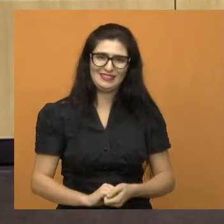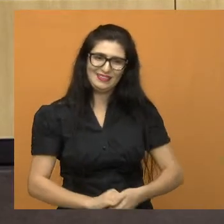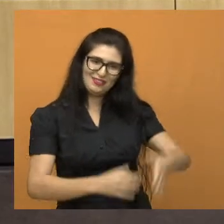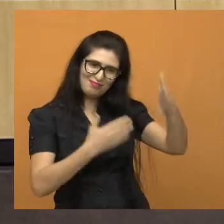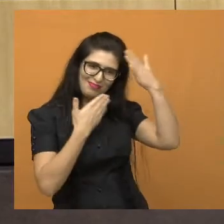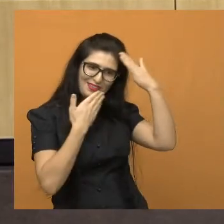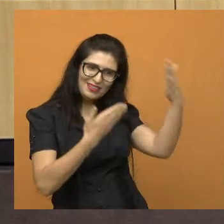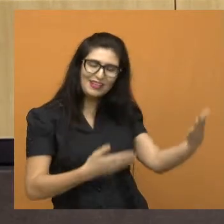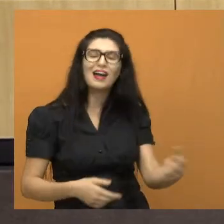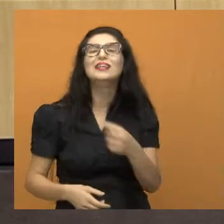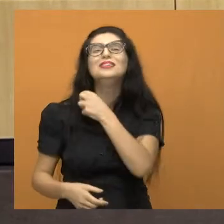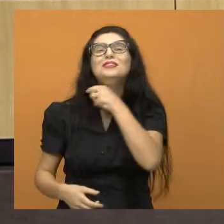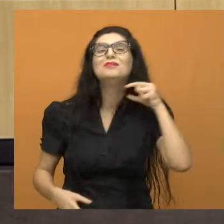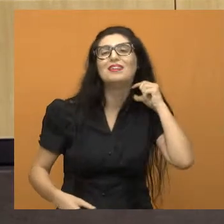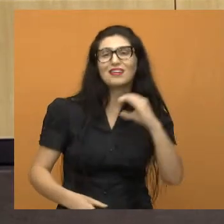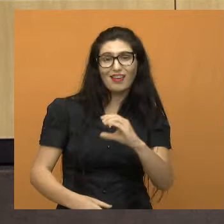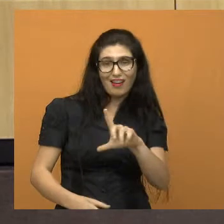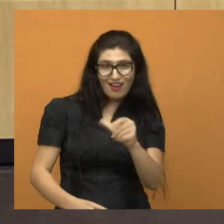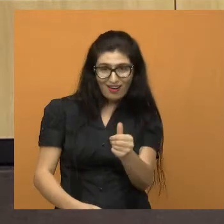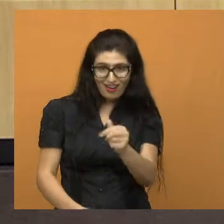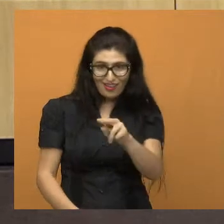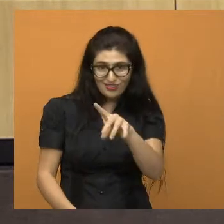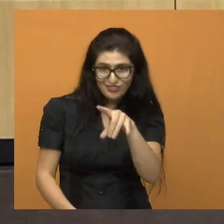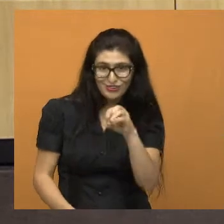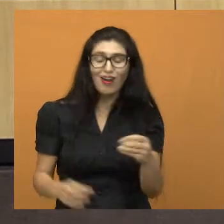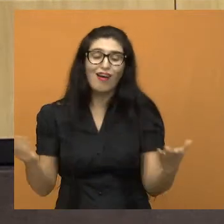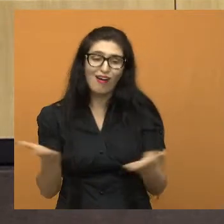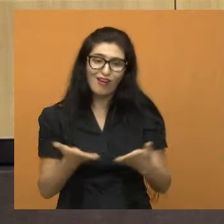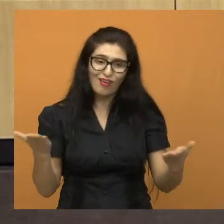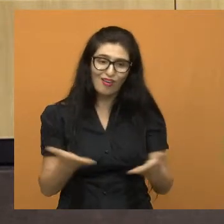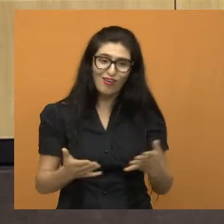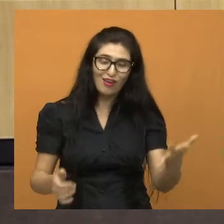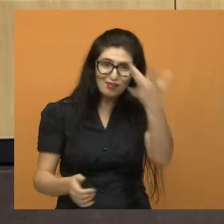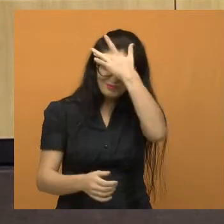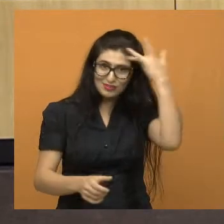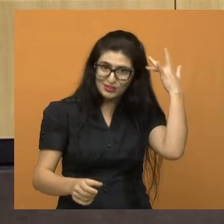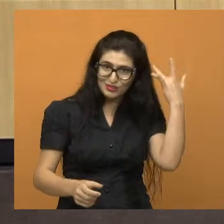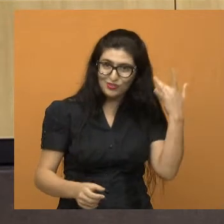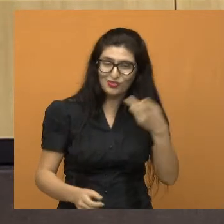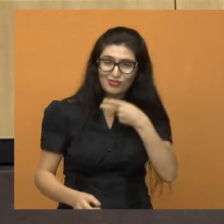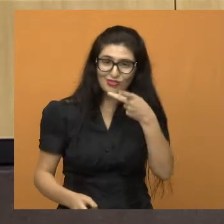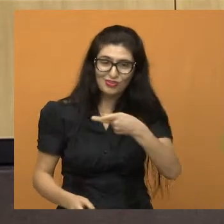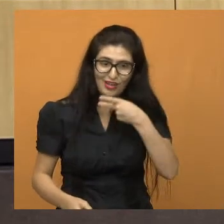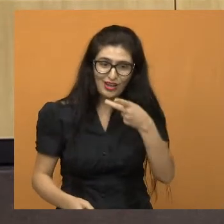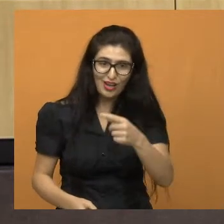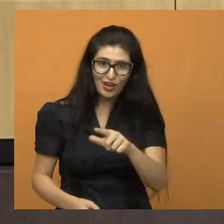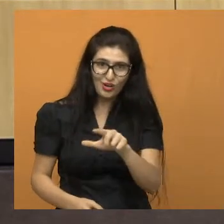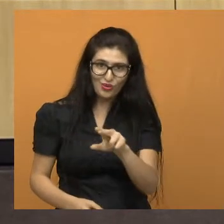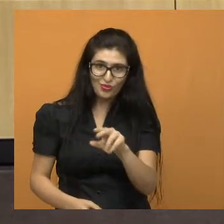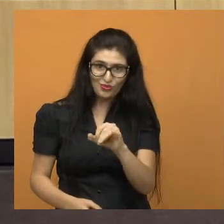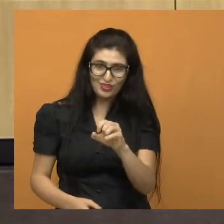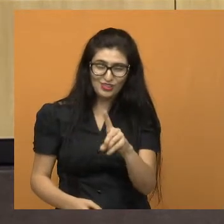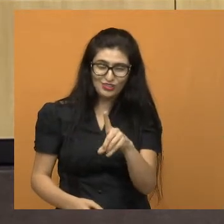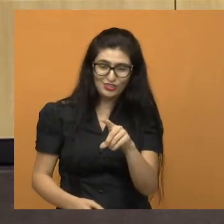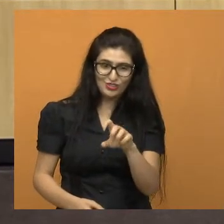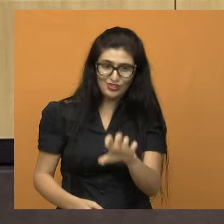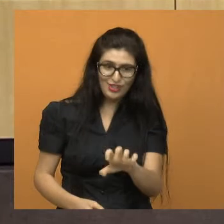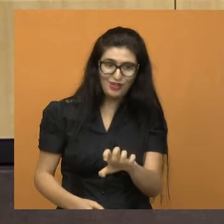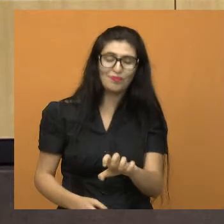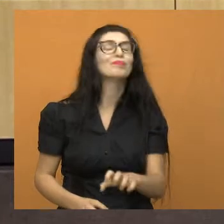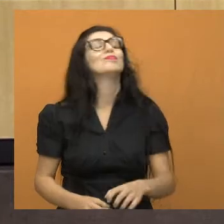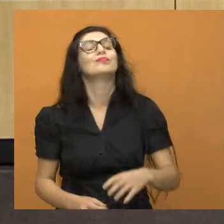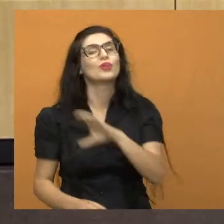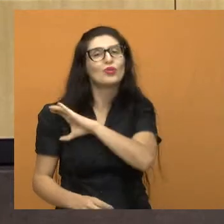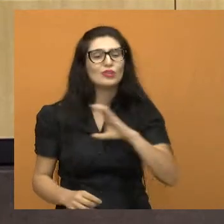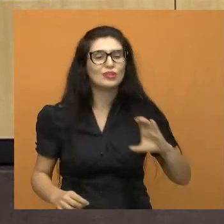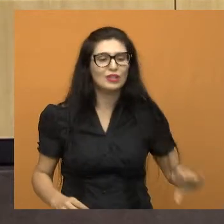Obrigada, Padre Cláudio. Então, agora vamos passar a palavra ao Luigi, que é o coordenador diocesano